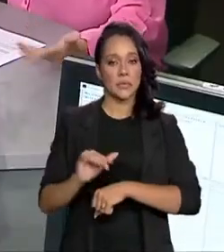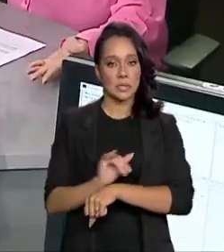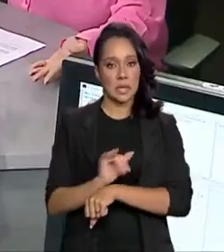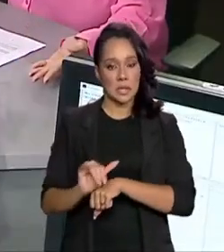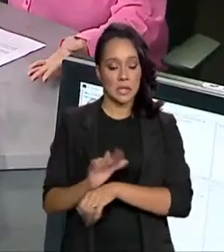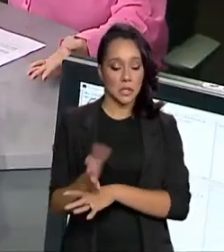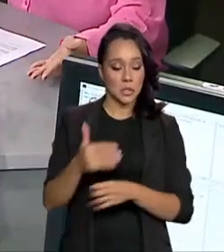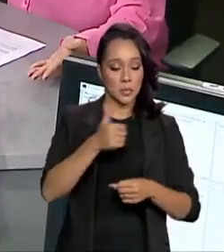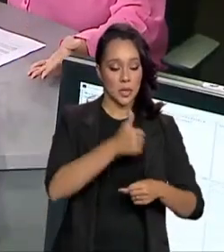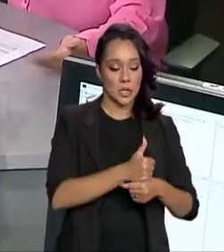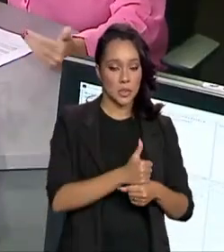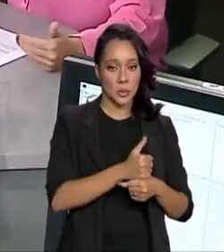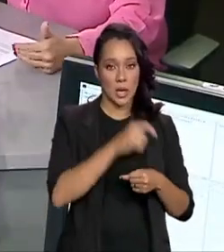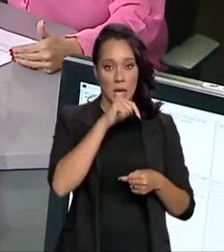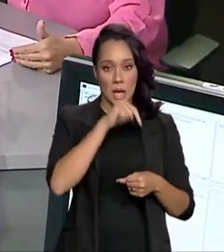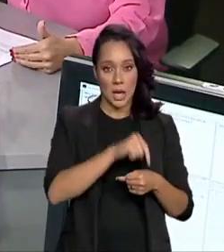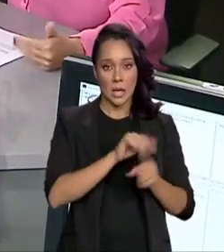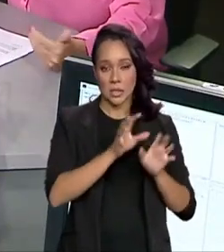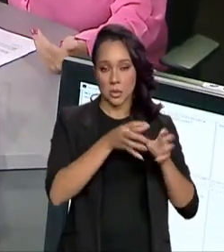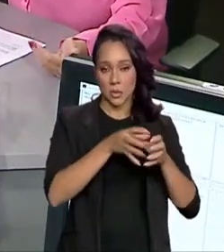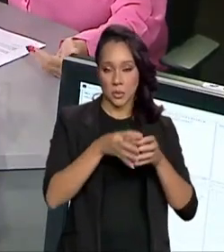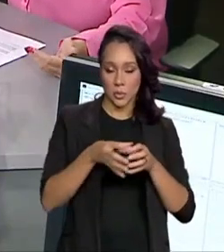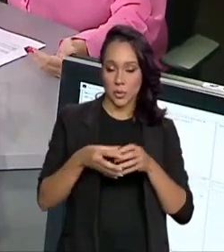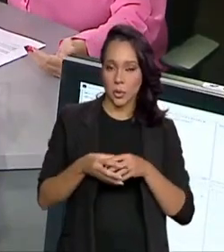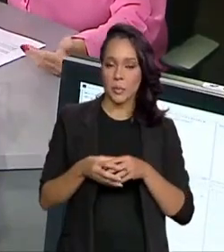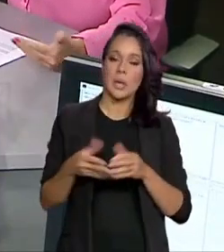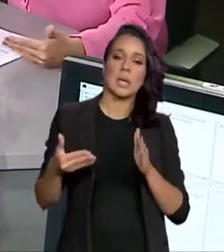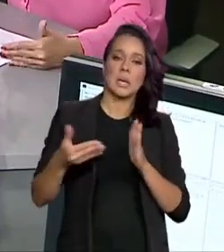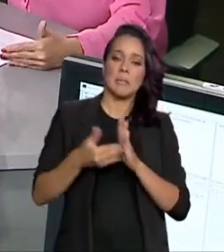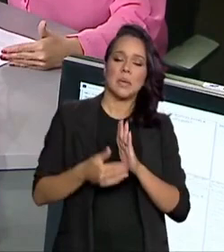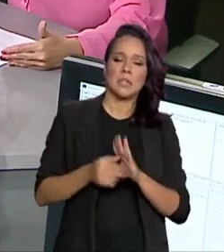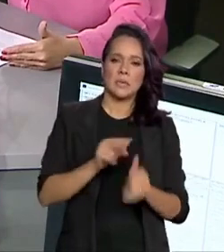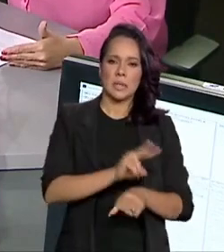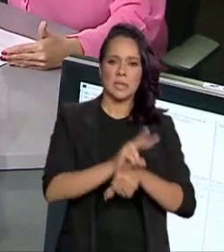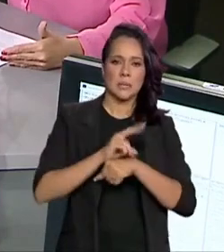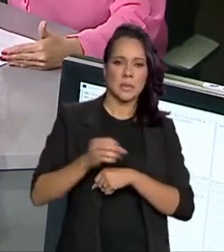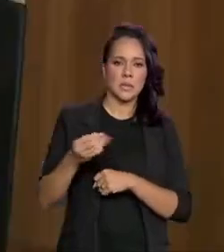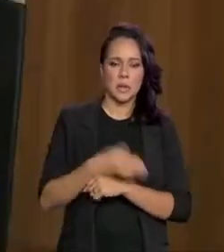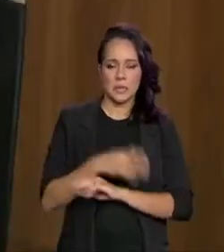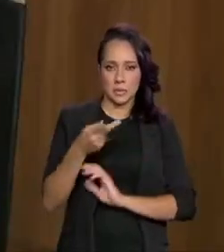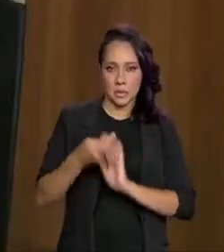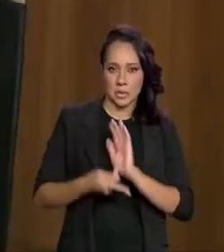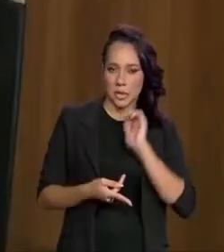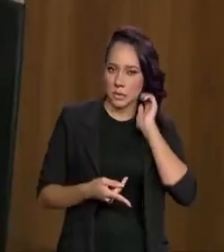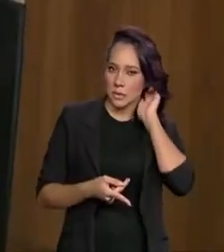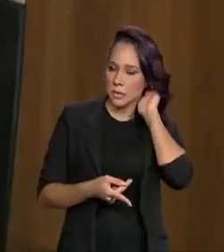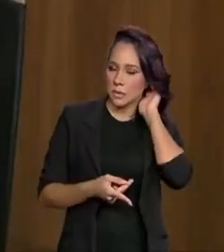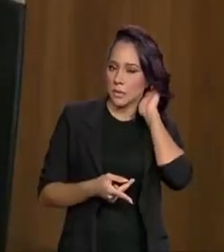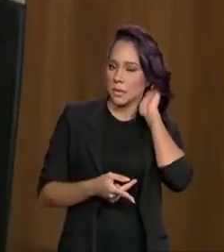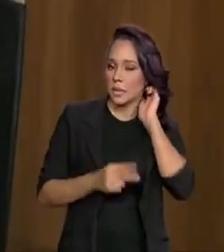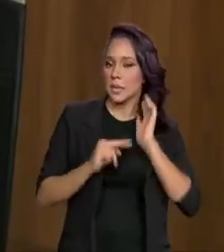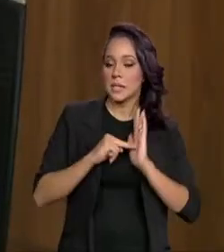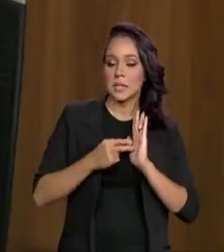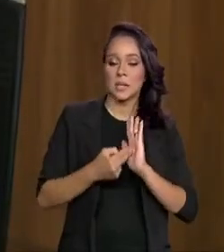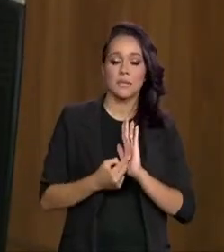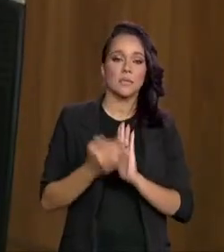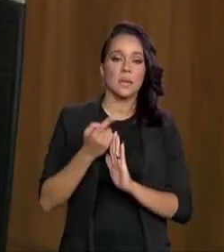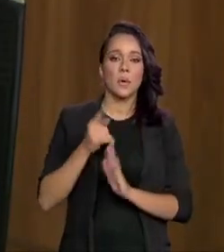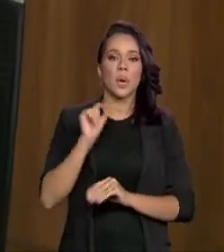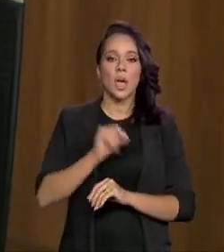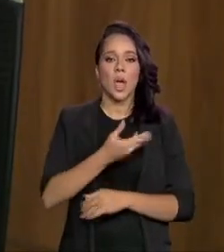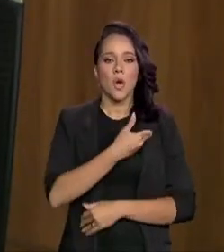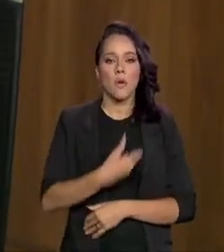que substituísse, então, os comitês, impediu o financiamento de novos projetos, o que representa omissão